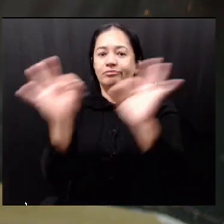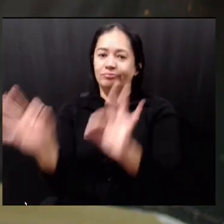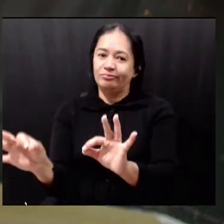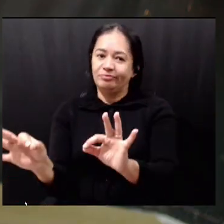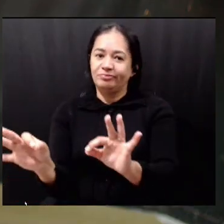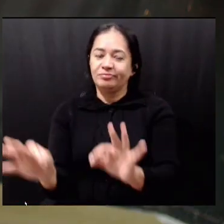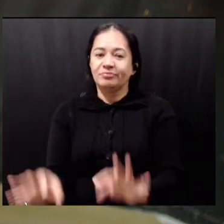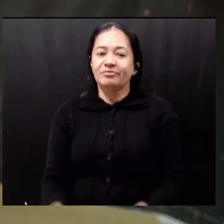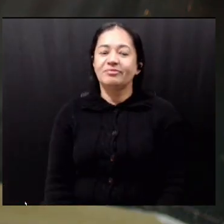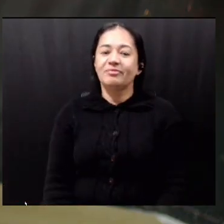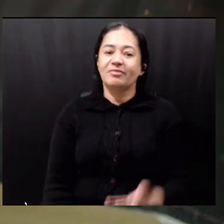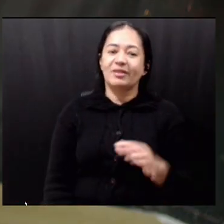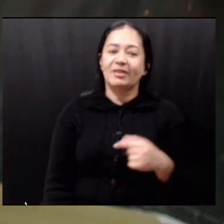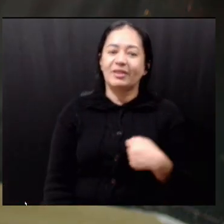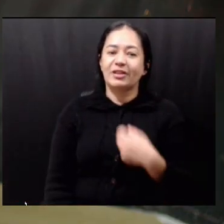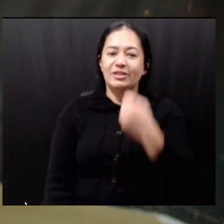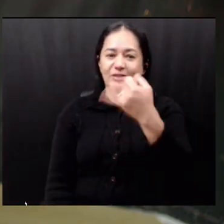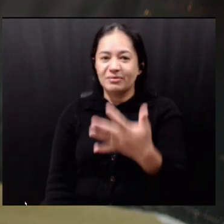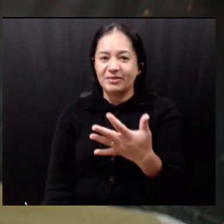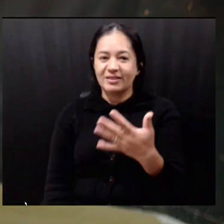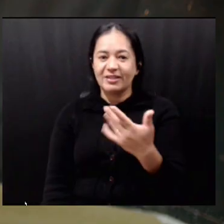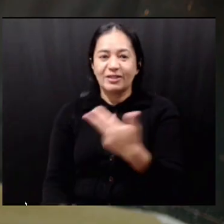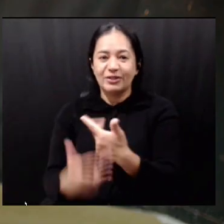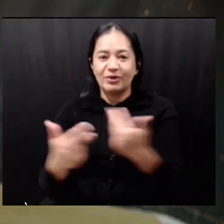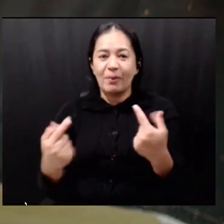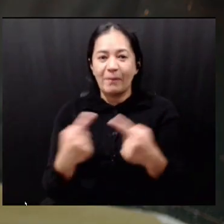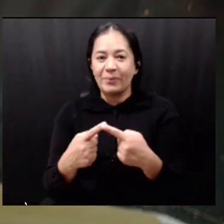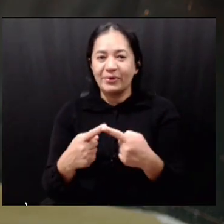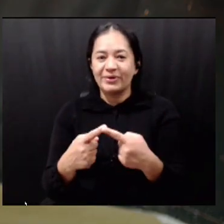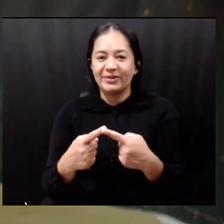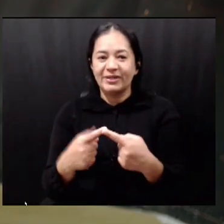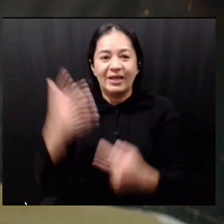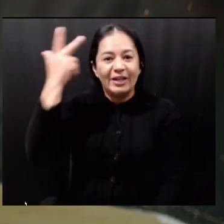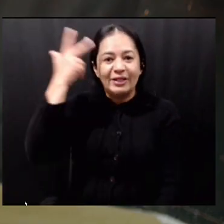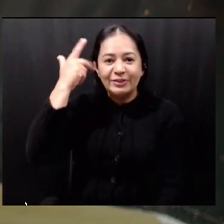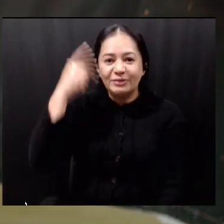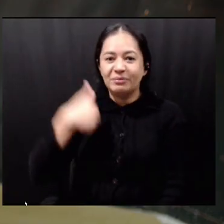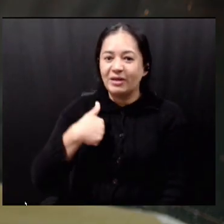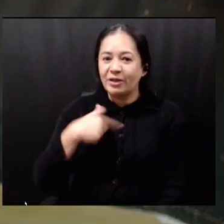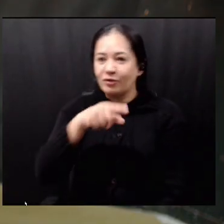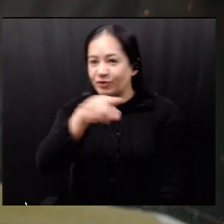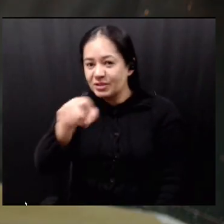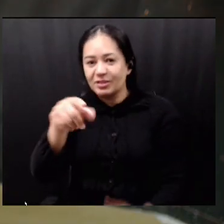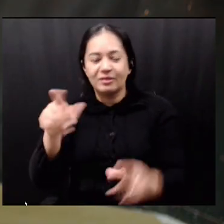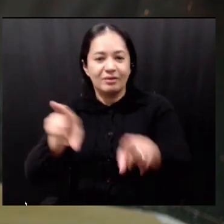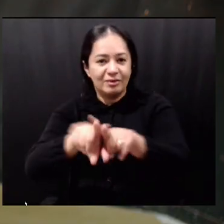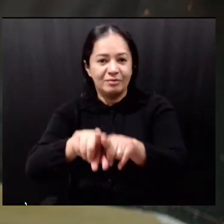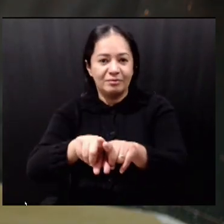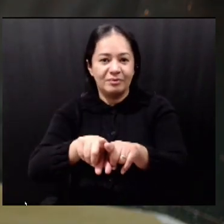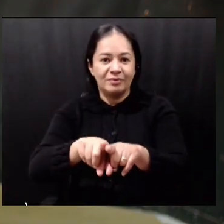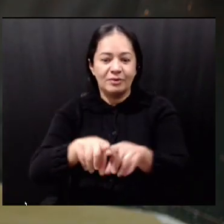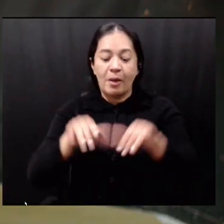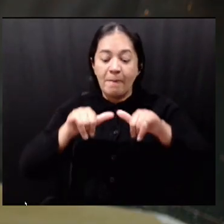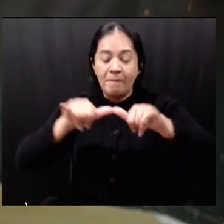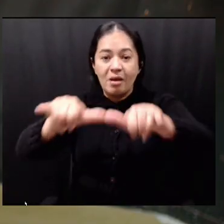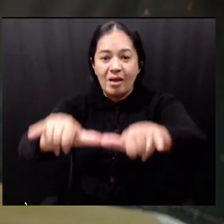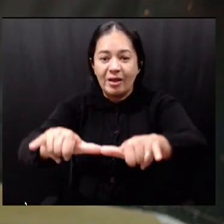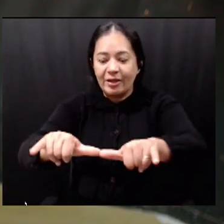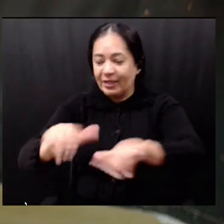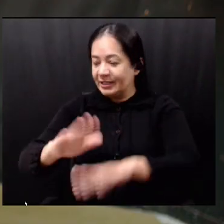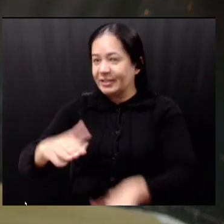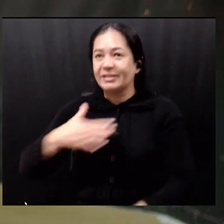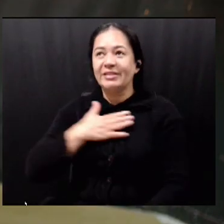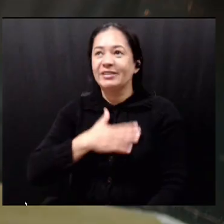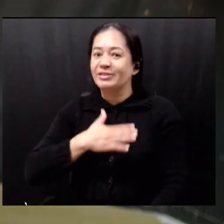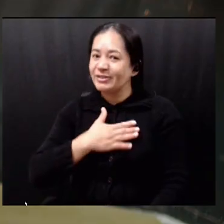tô contando aqui coisa, gente, porque é natural, você passa, supermercado, né? A criança gosta de fazer supermercado, tem o